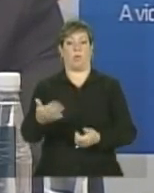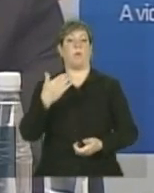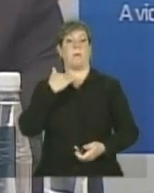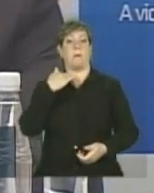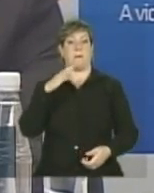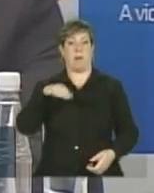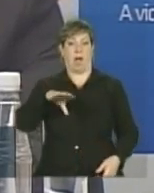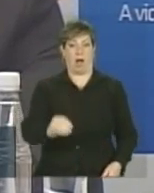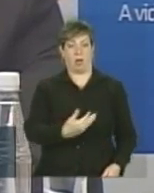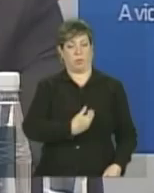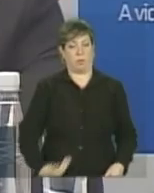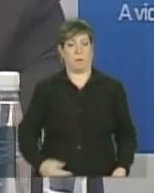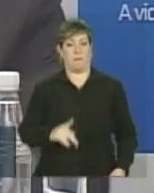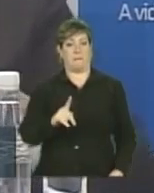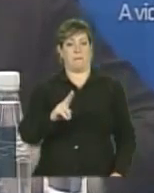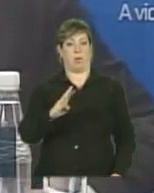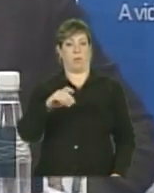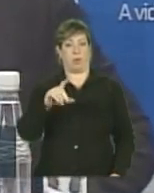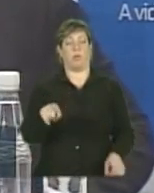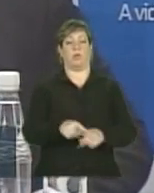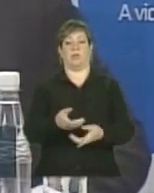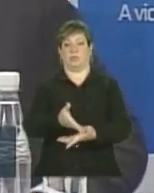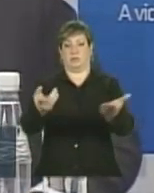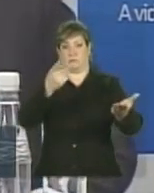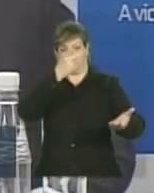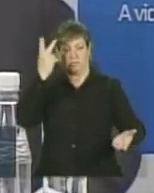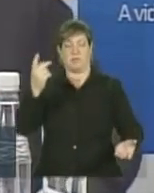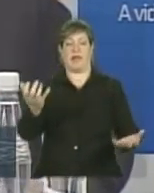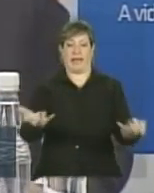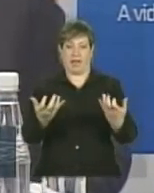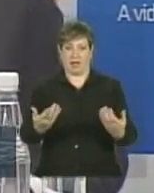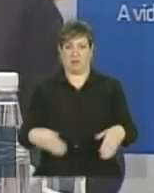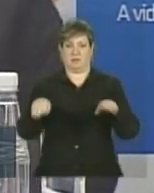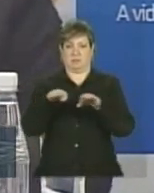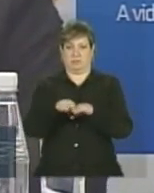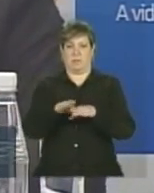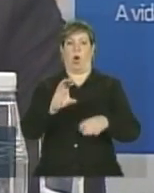público que pretende ser eficiente e pretende ser competitivo. Portanto,